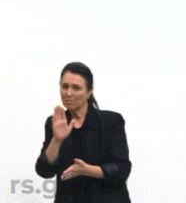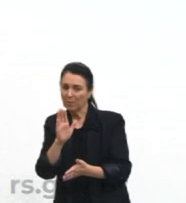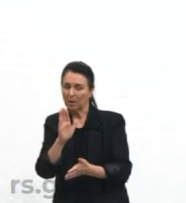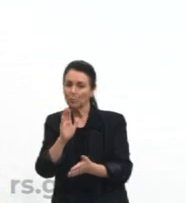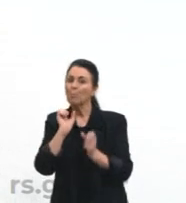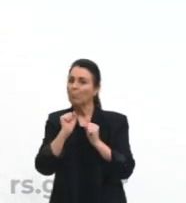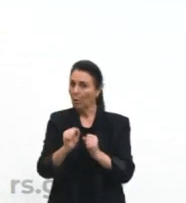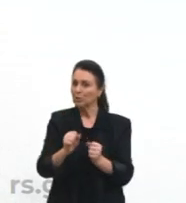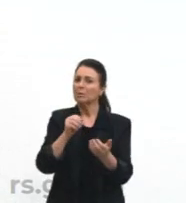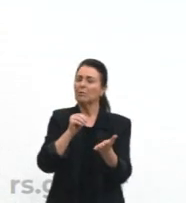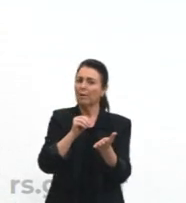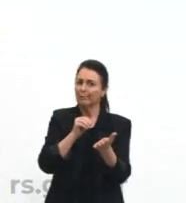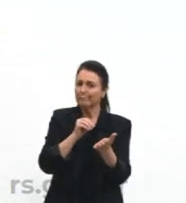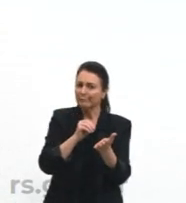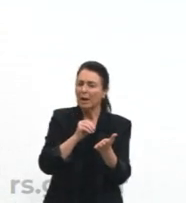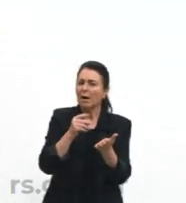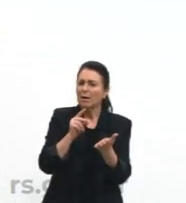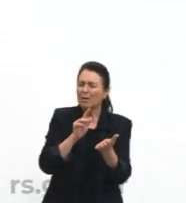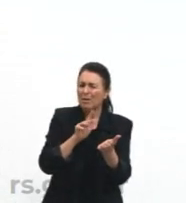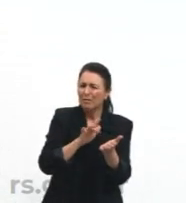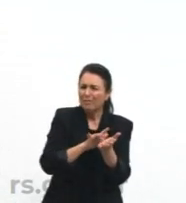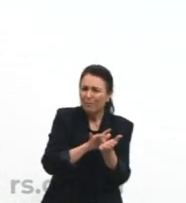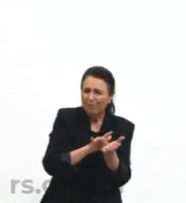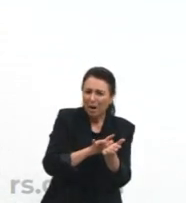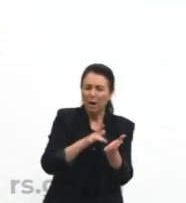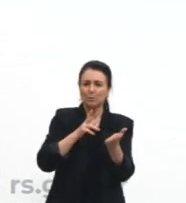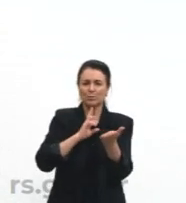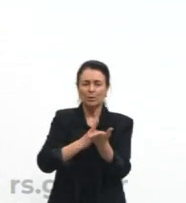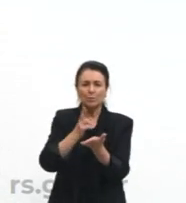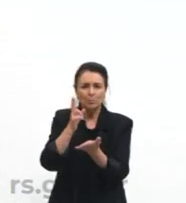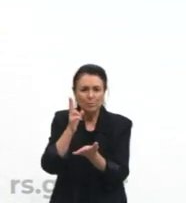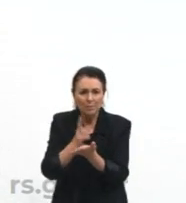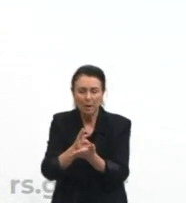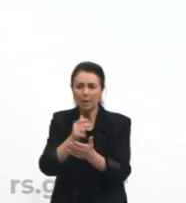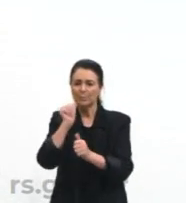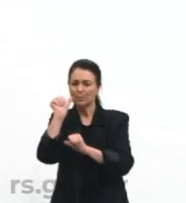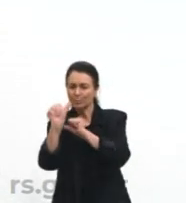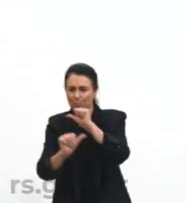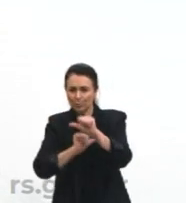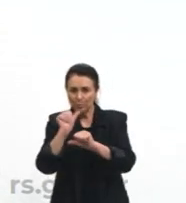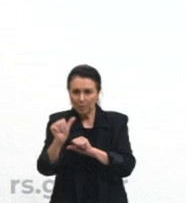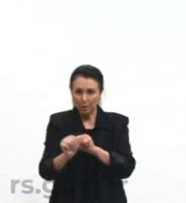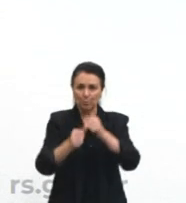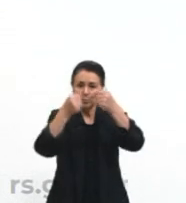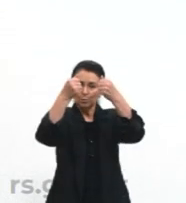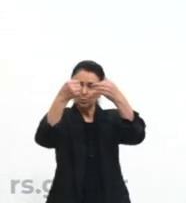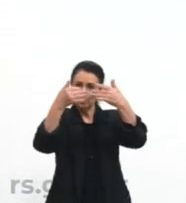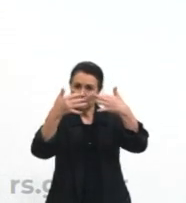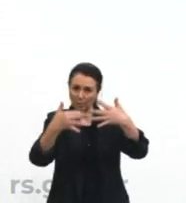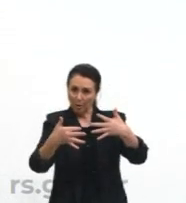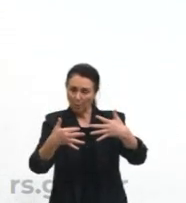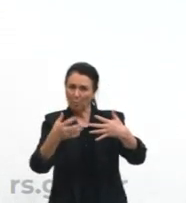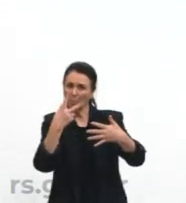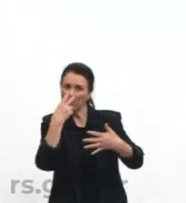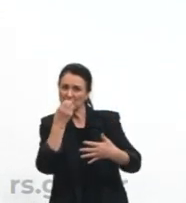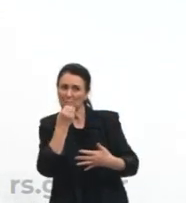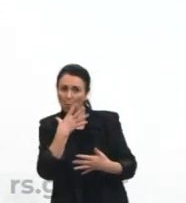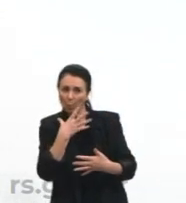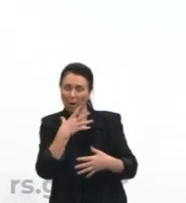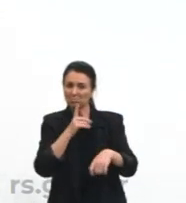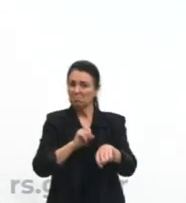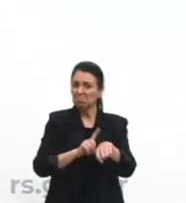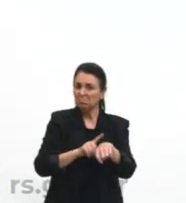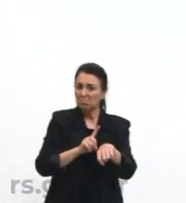falível e por isso mesmo suscetível de continuar as correções uma justificação Pode parecer boa num certo momento